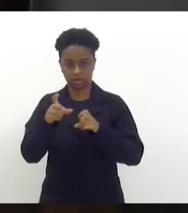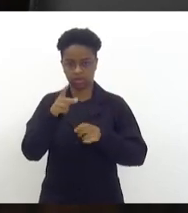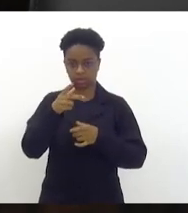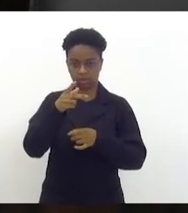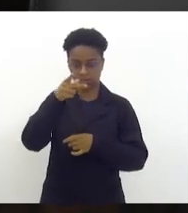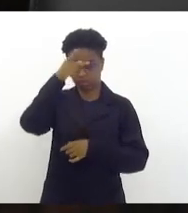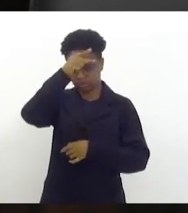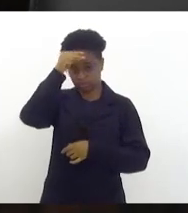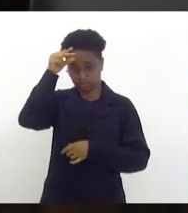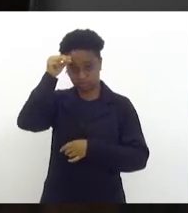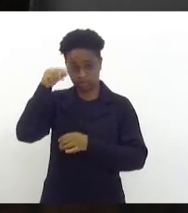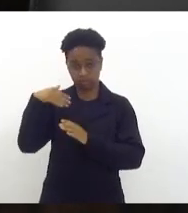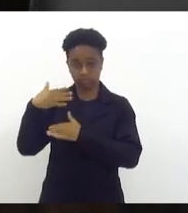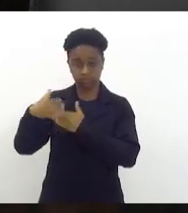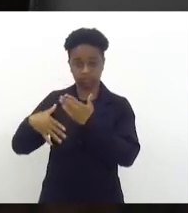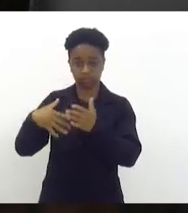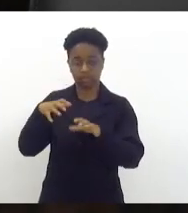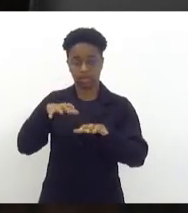Desenvolvimento Regional.